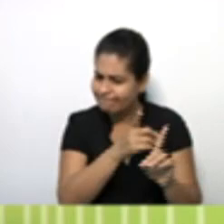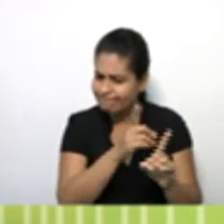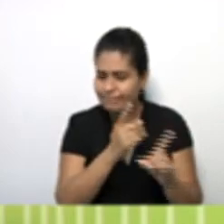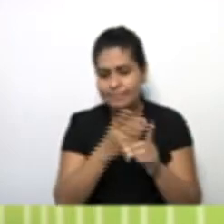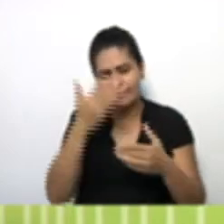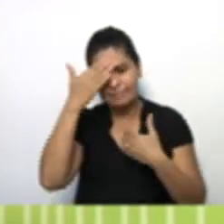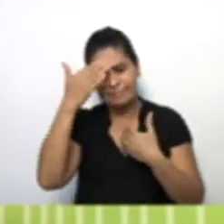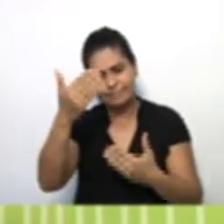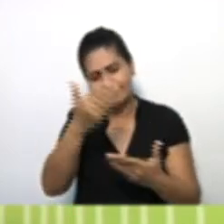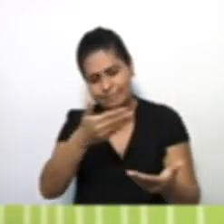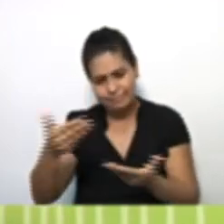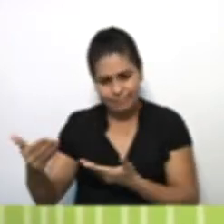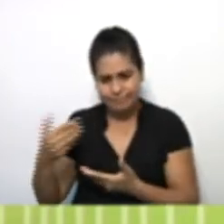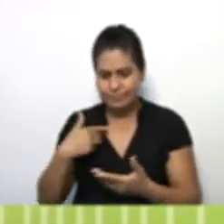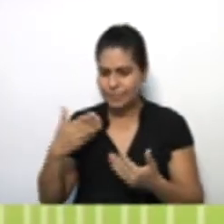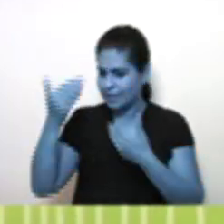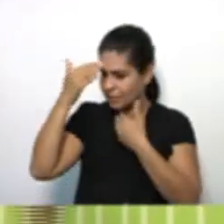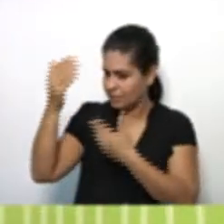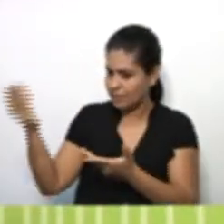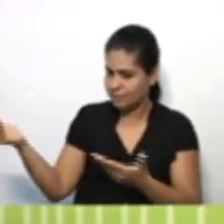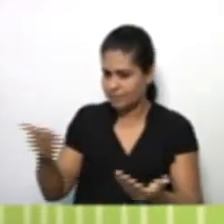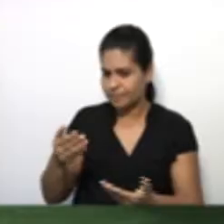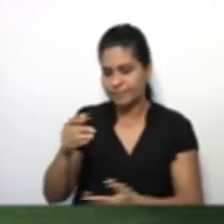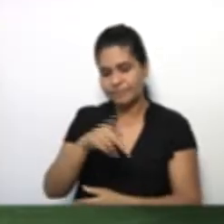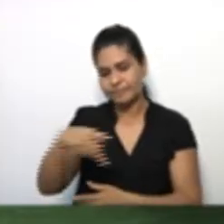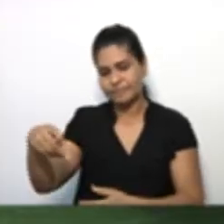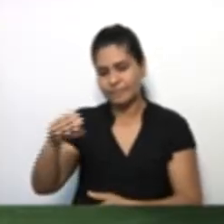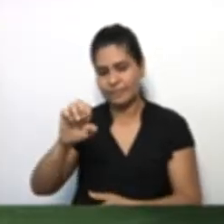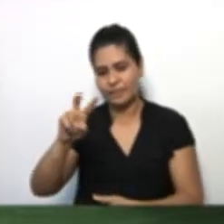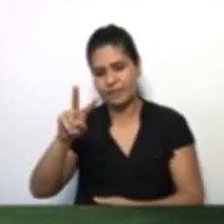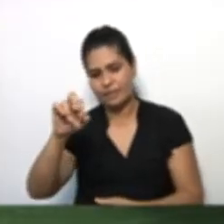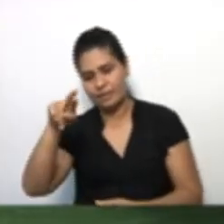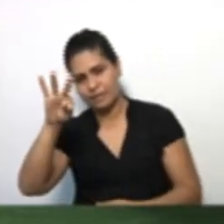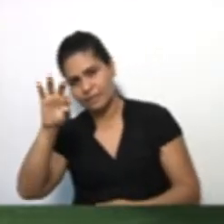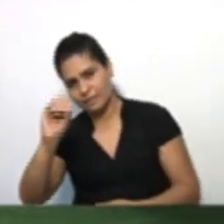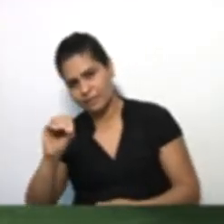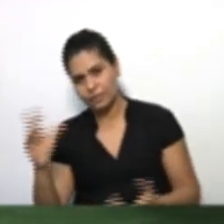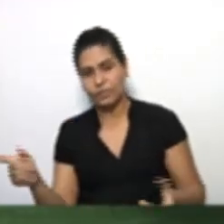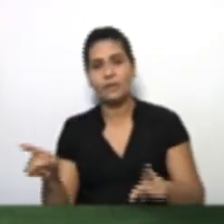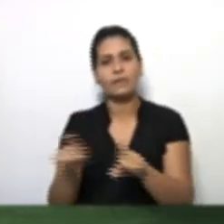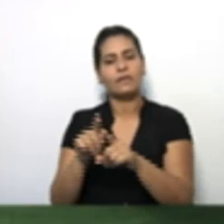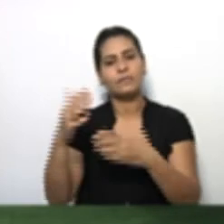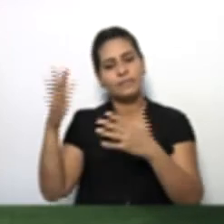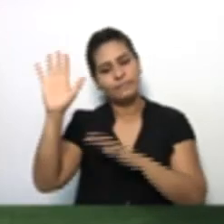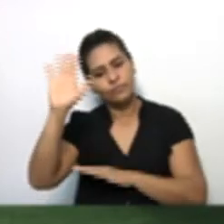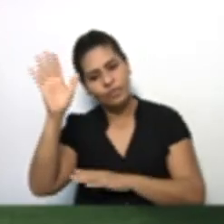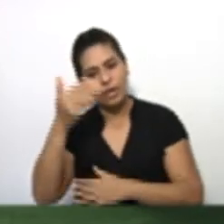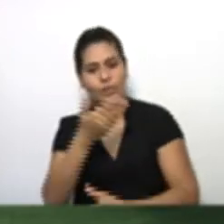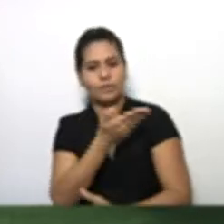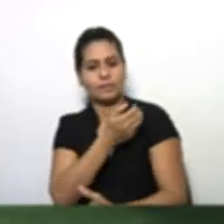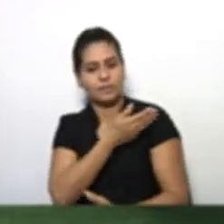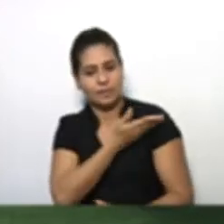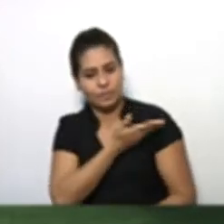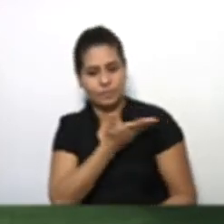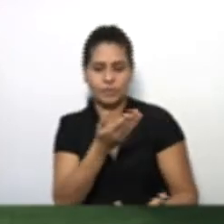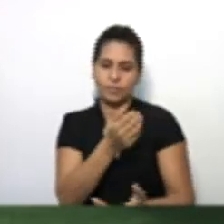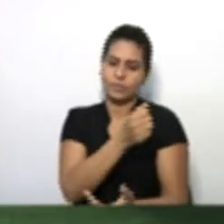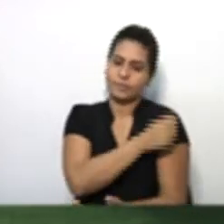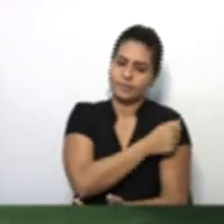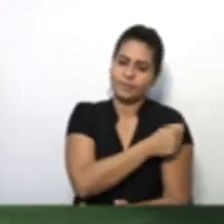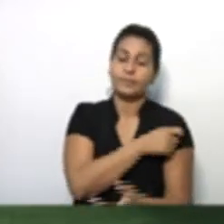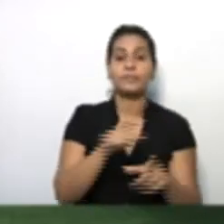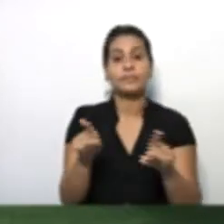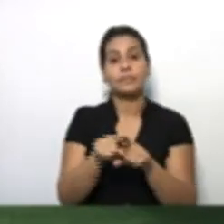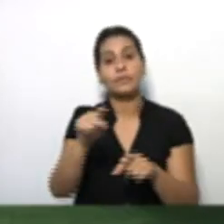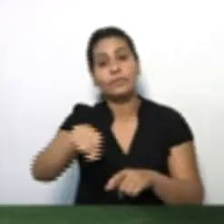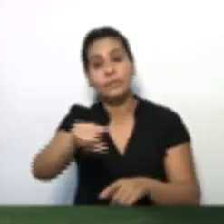sua presença, professor Everton, né? Vamos despedir aí dos colegas, dos alunos, agradecer, muito obrigado mesmo, né, para